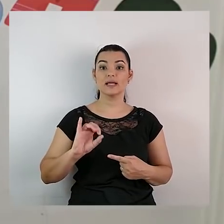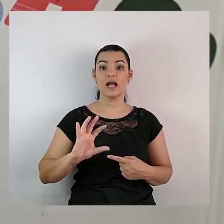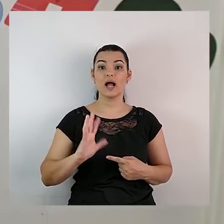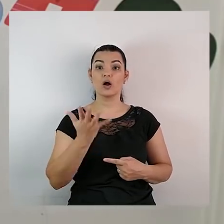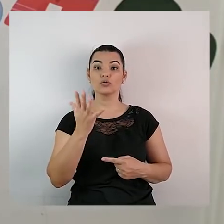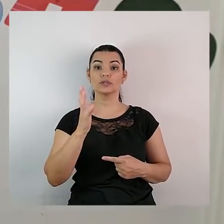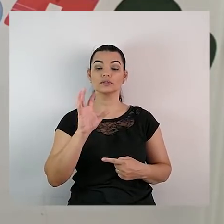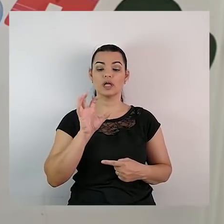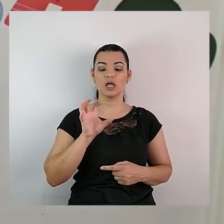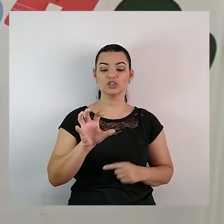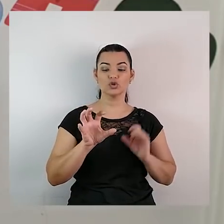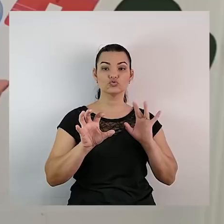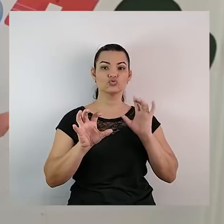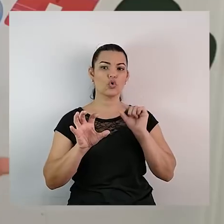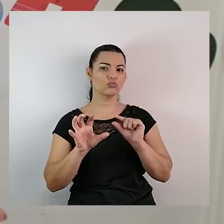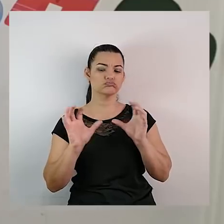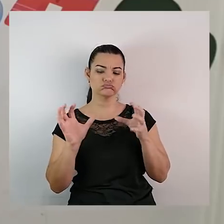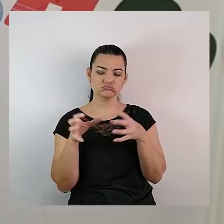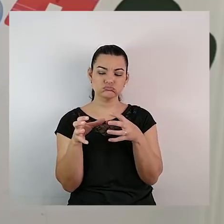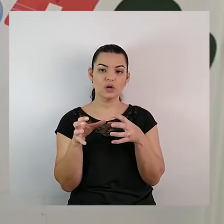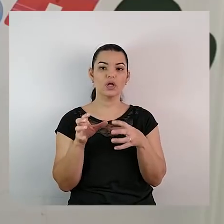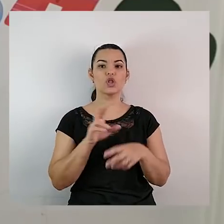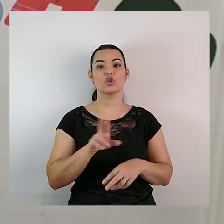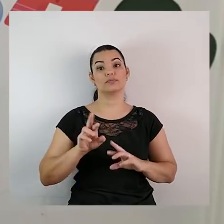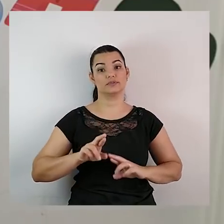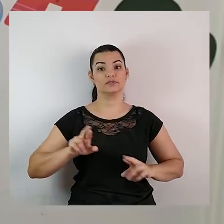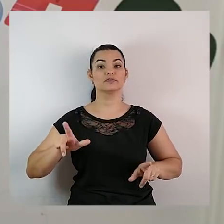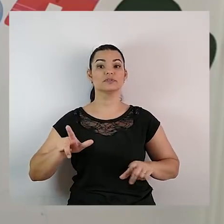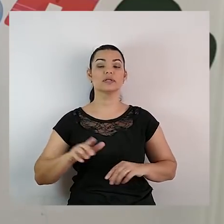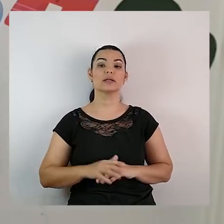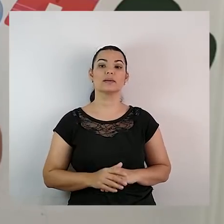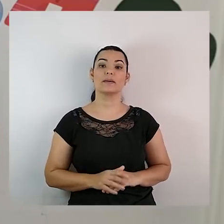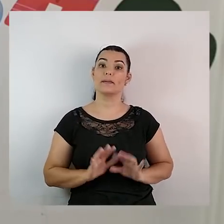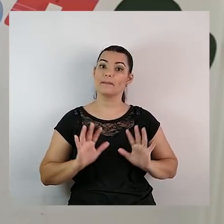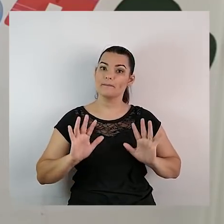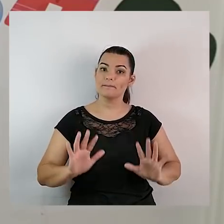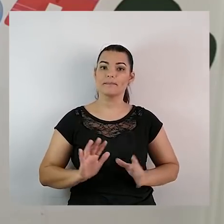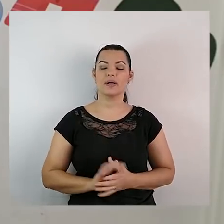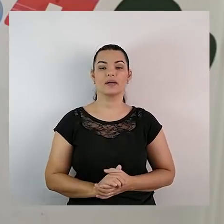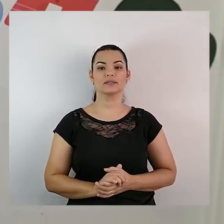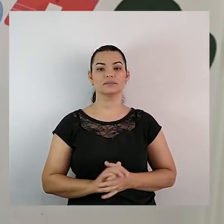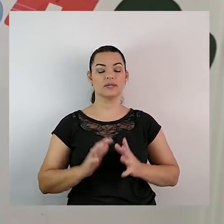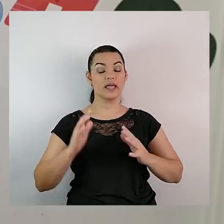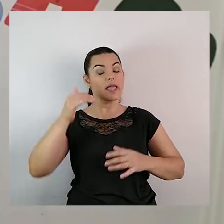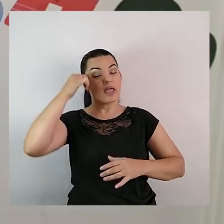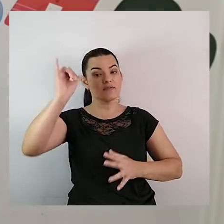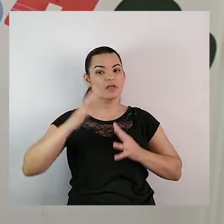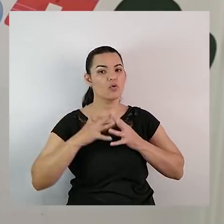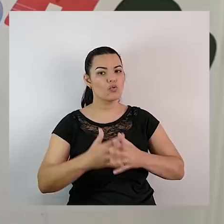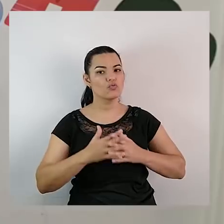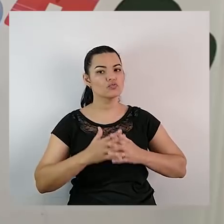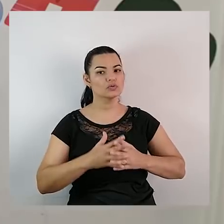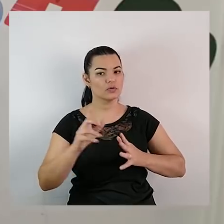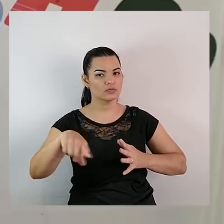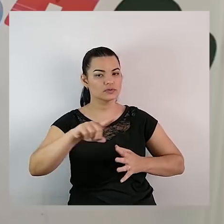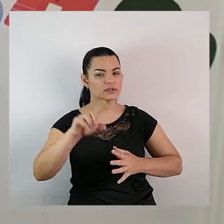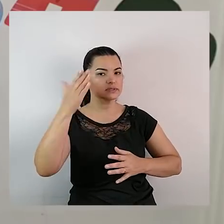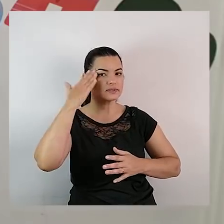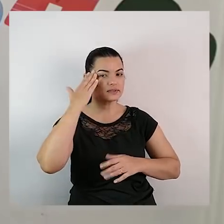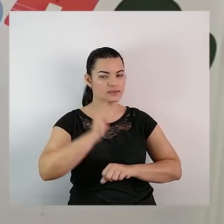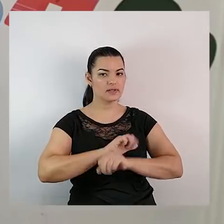uma região, ela recebe outro nome. Mas para não confundir e você entender